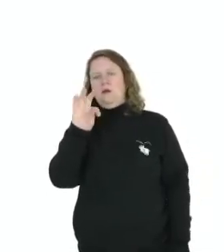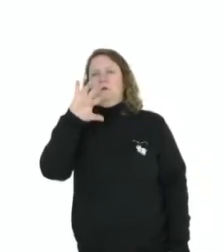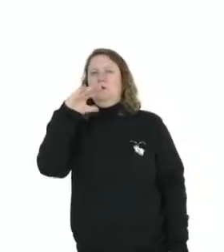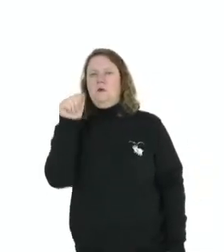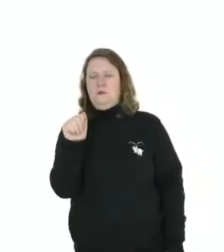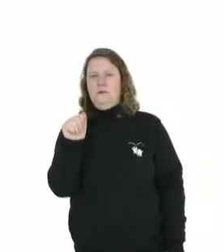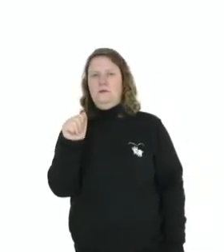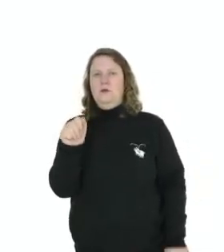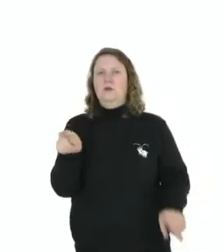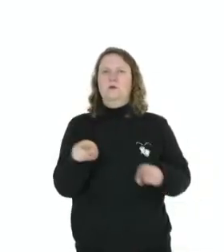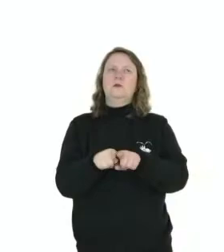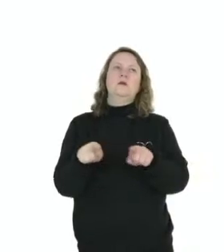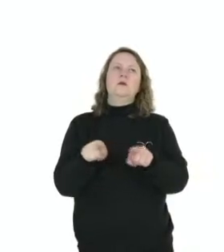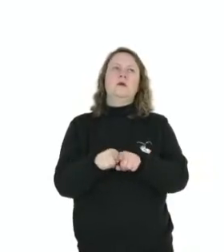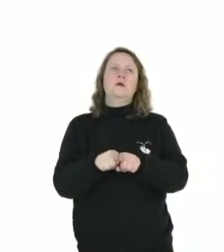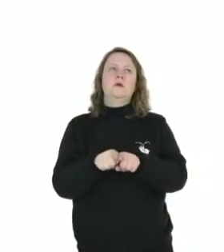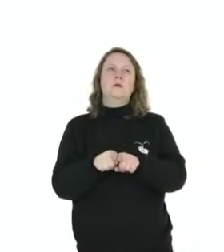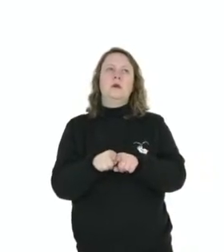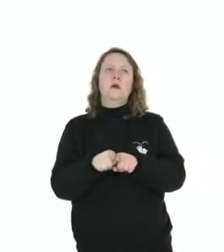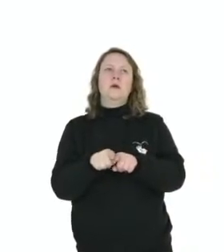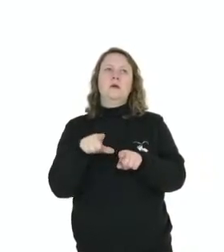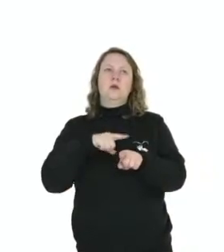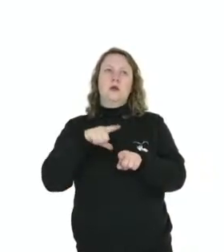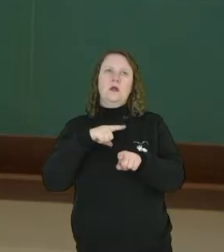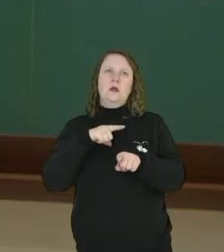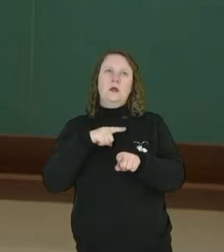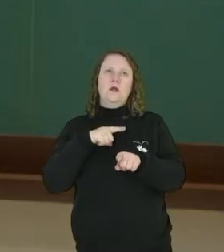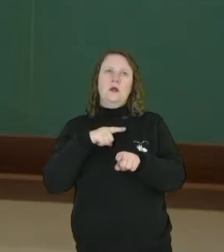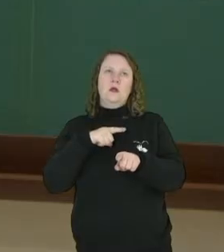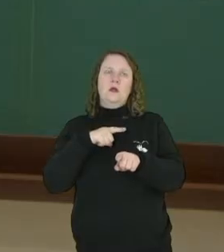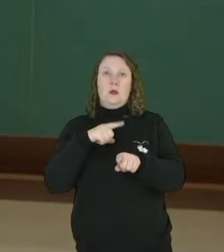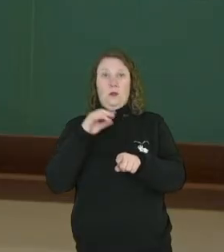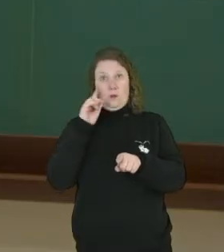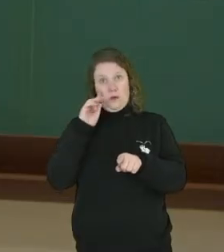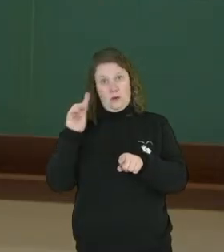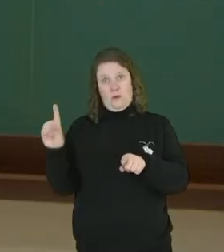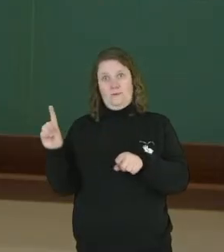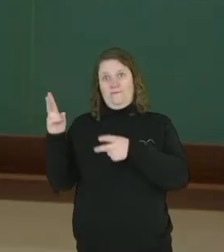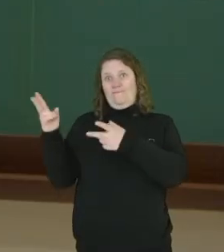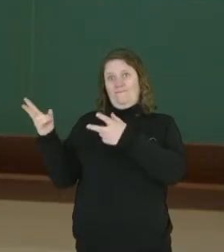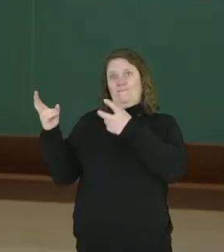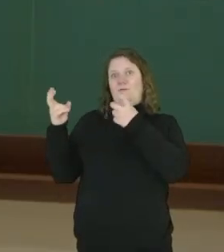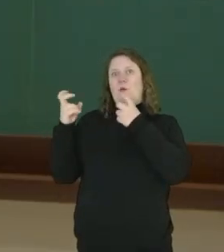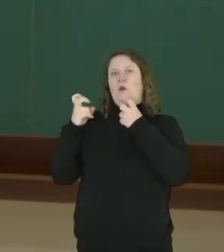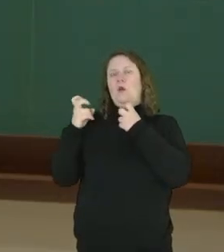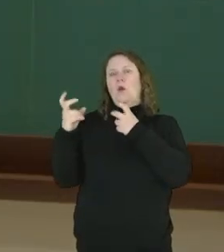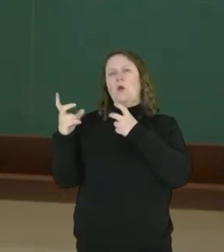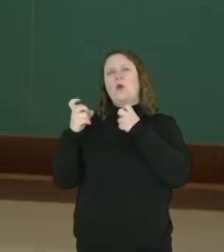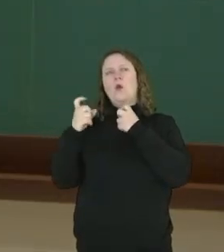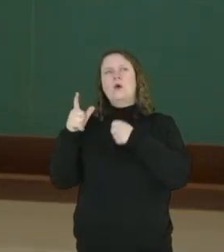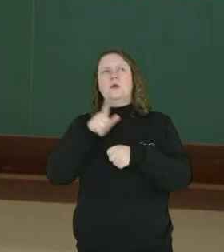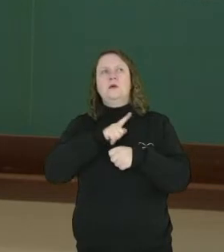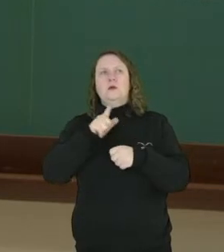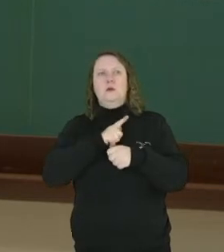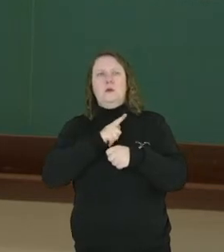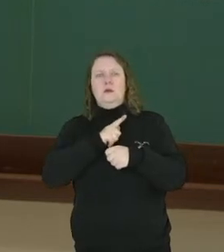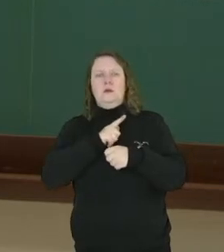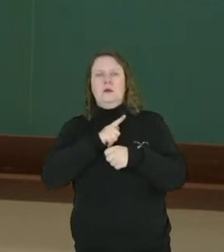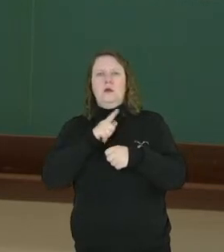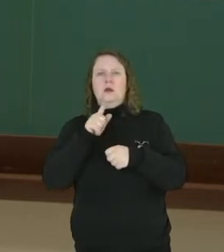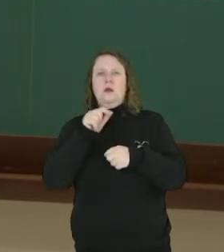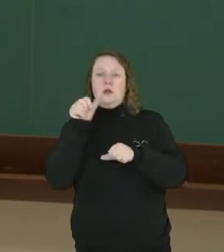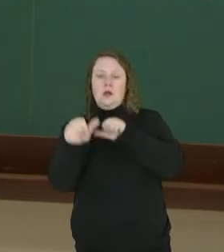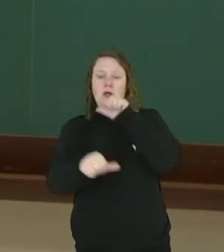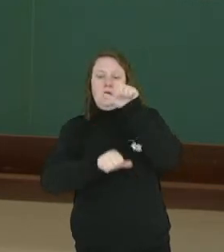quando as cordas, no caso elástico, sofrem distensão. Então, neste caso aqui, se você for observar, percebam que existe a transformação